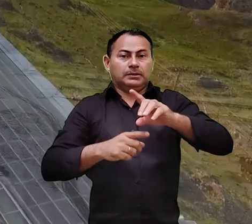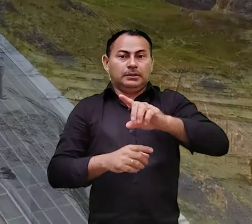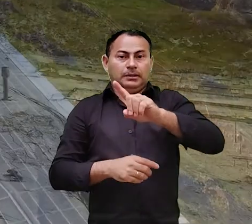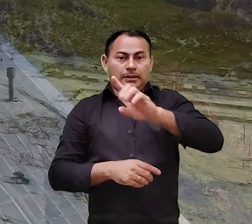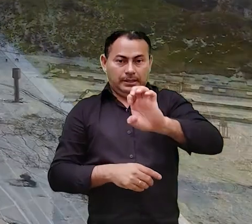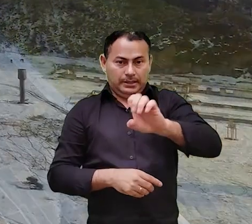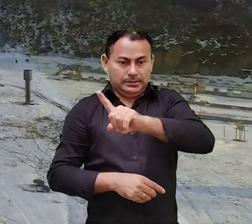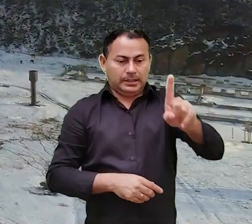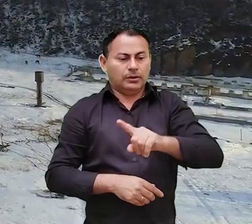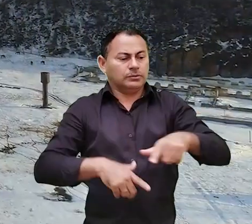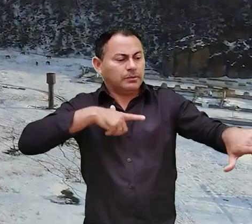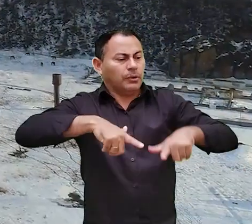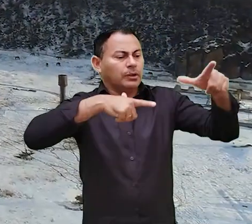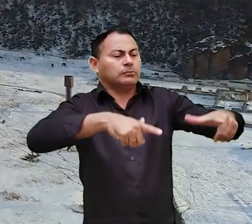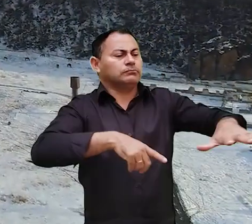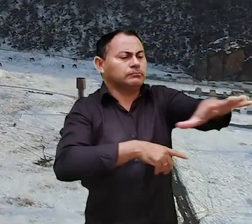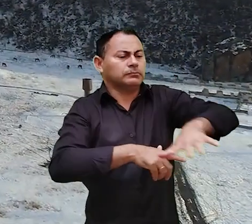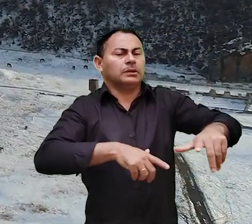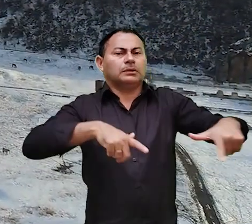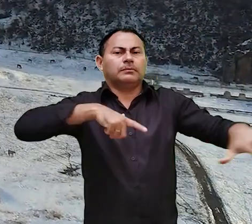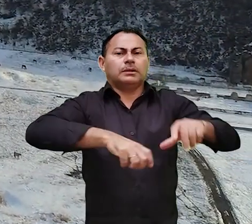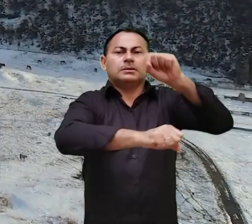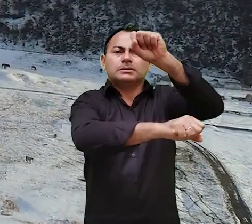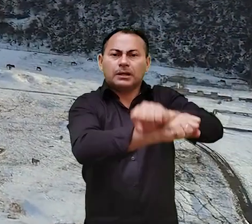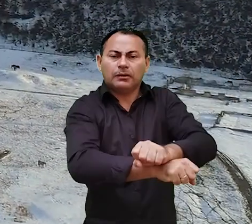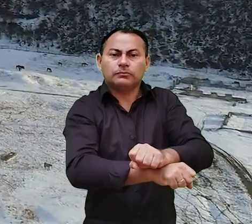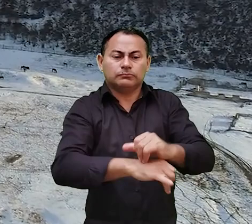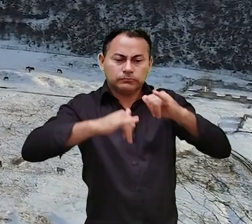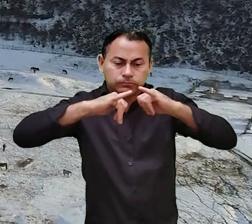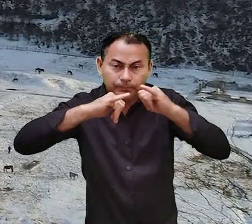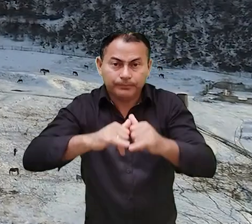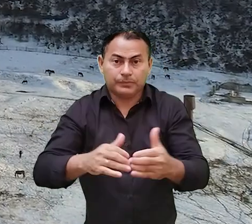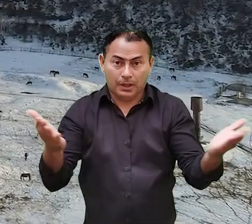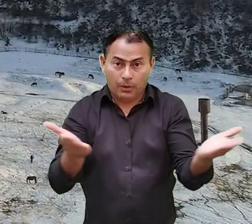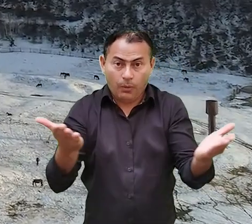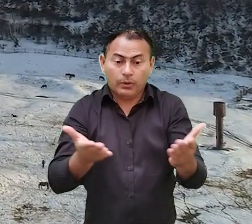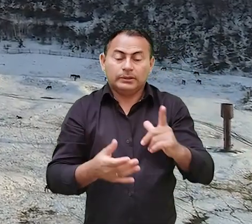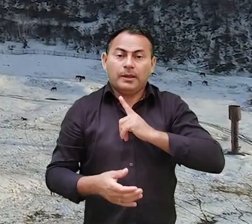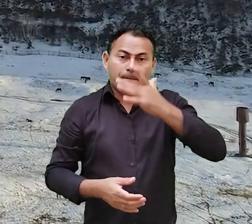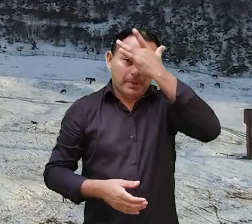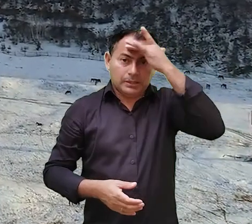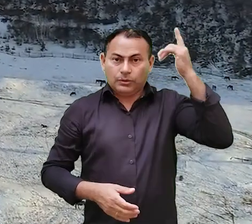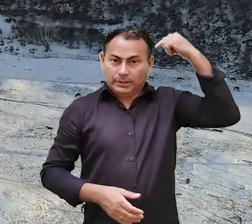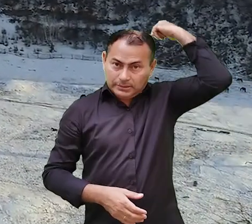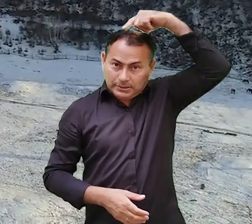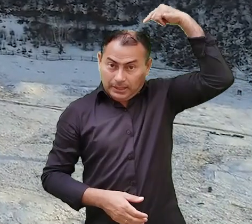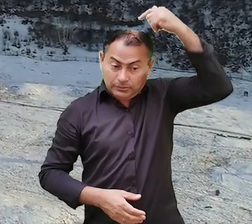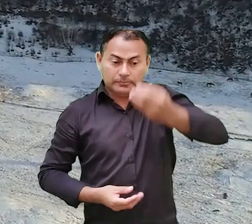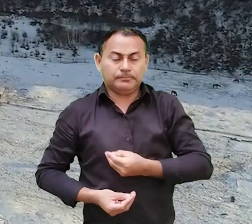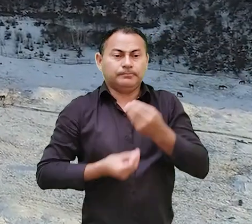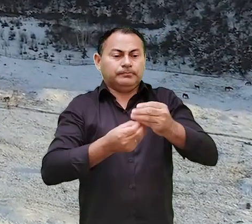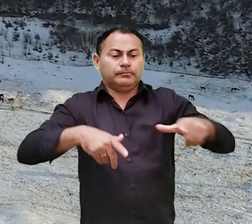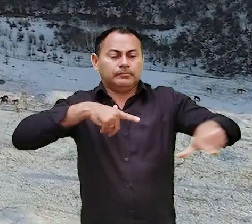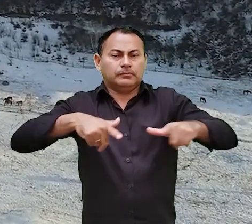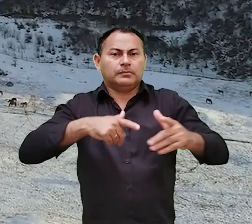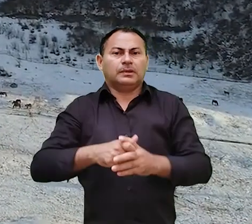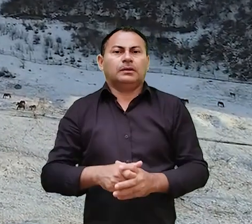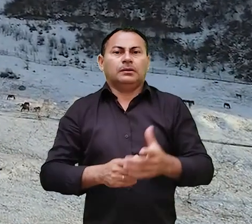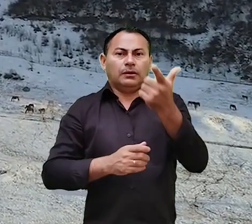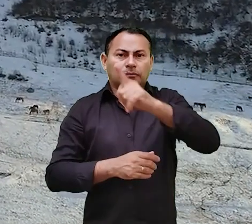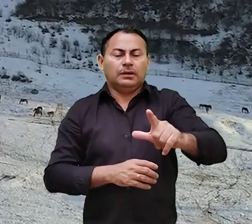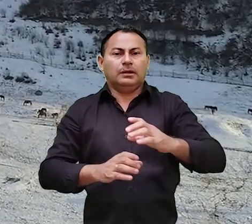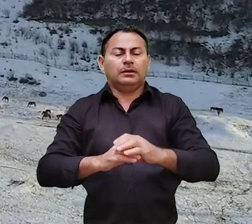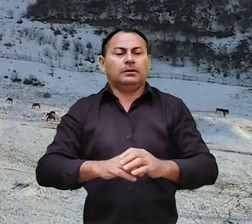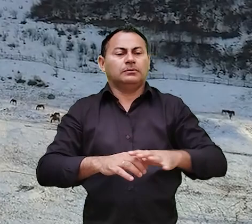Mas Ezequiel ministrou nos campos e trabalhos escravos. Hoje também temos homens santos e consagrados